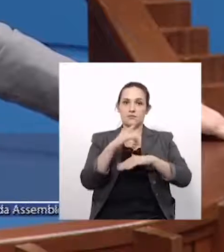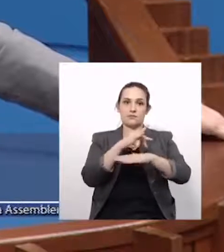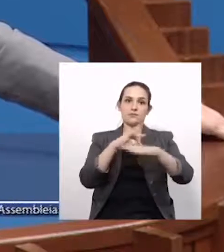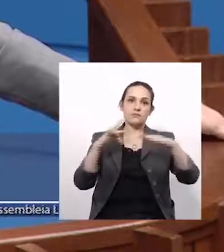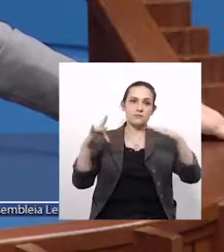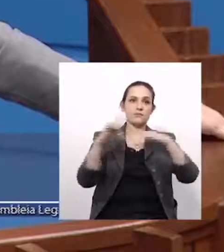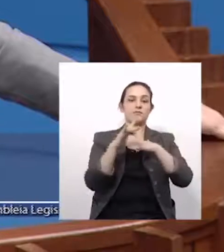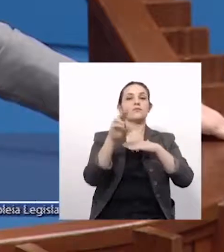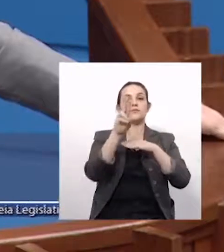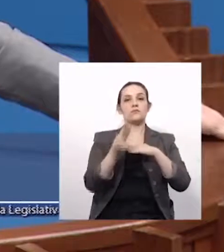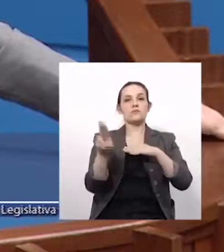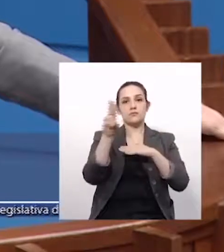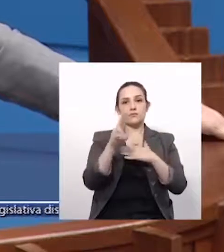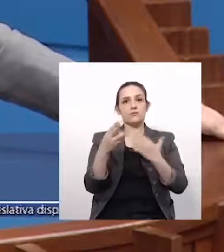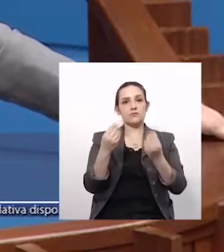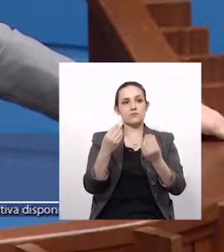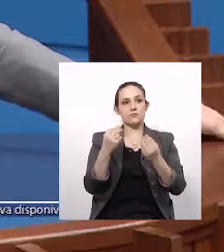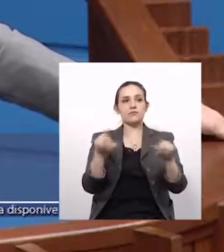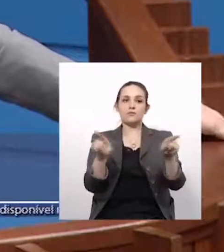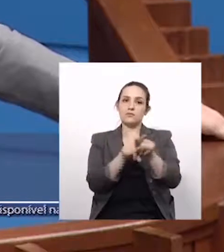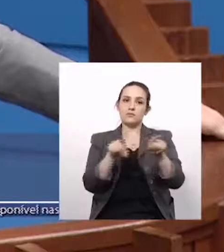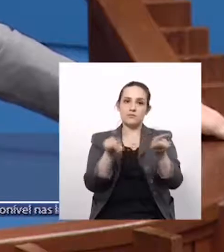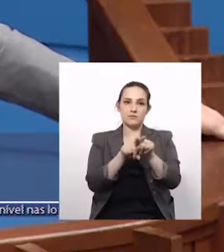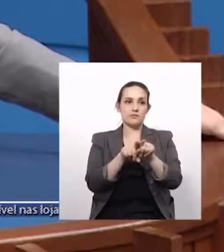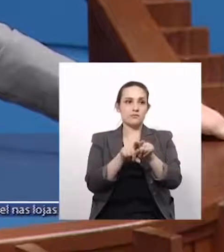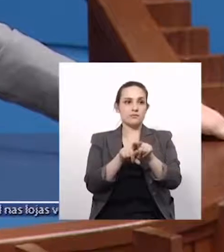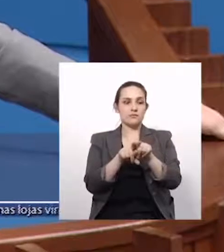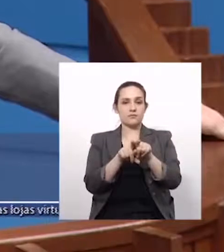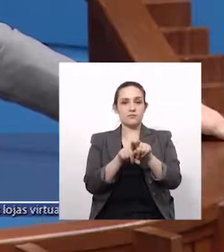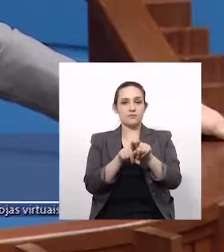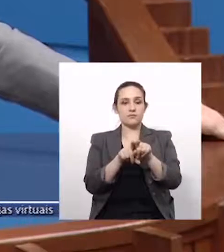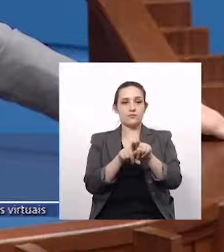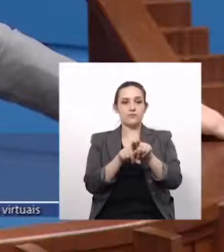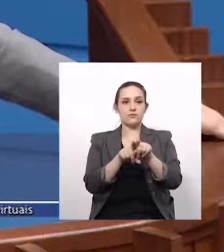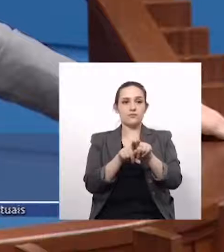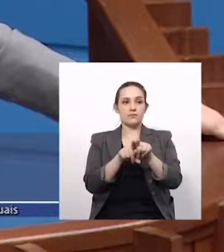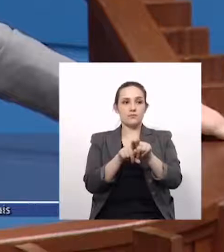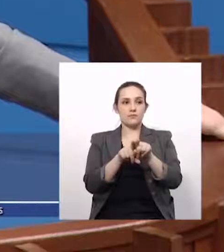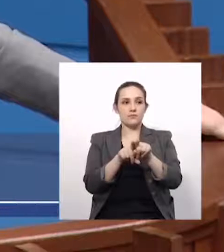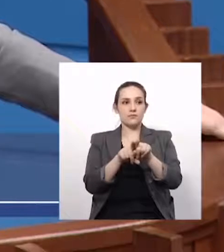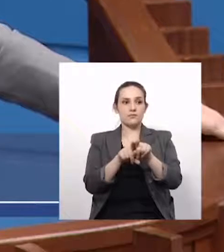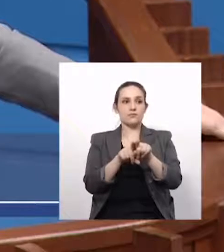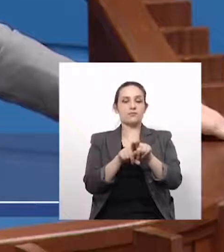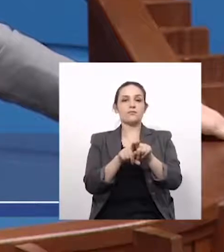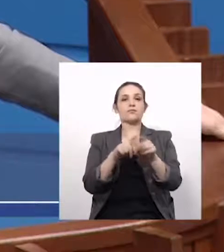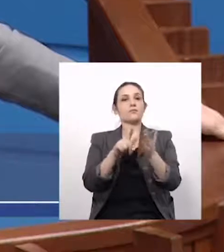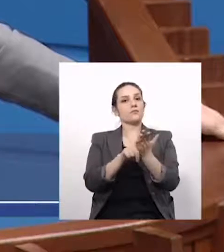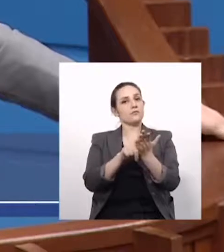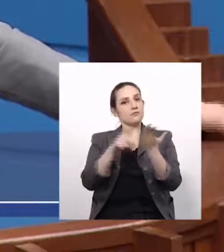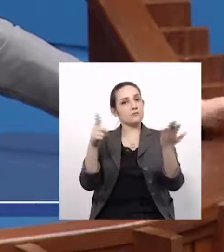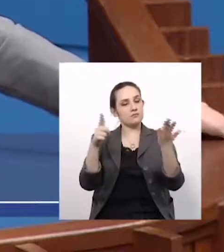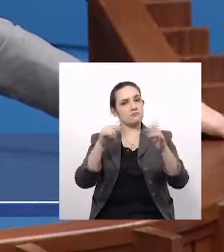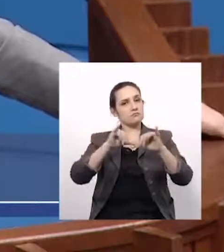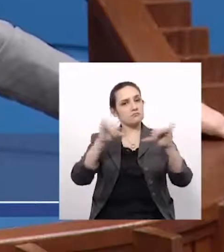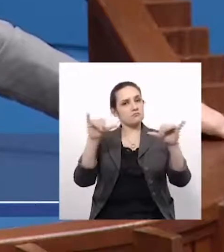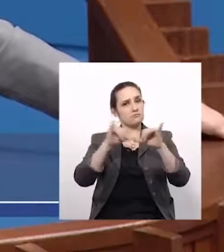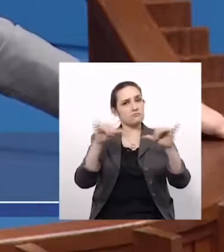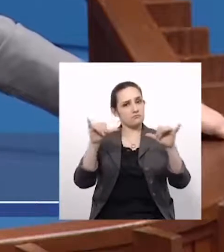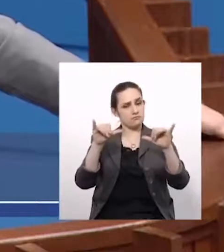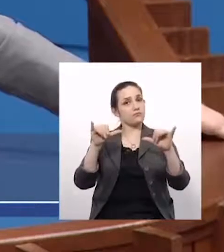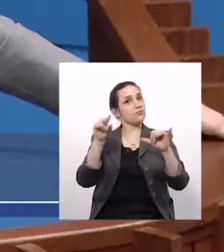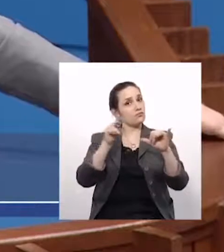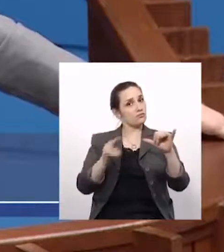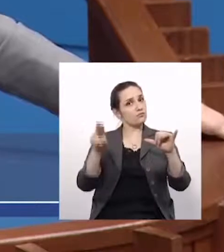sociais e tem ocupado espaço de jornais